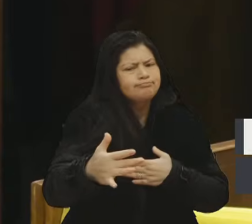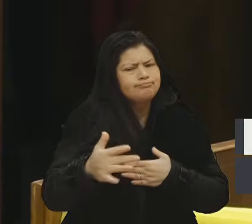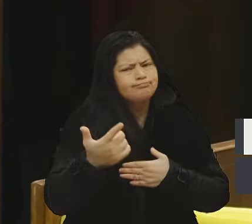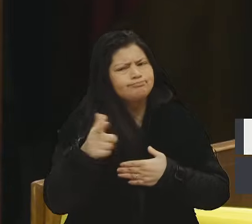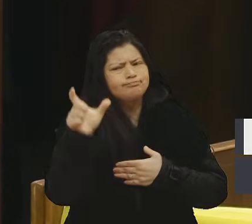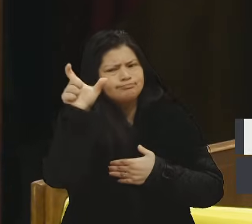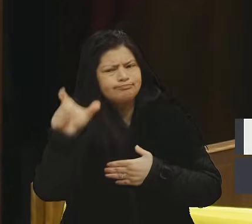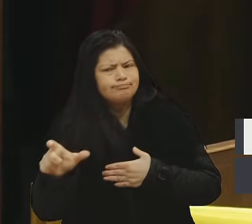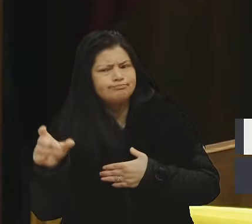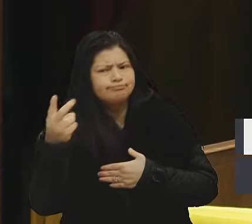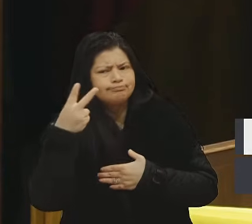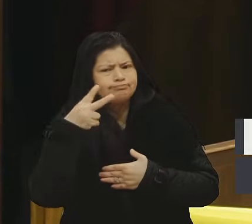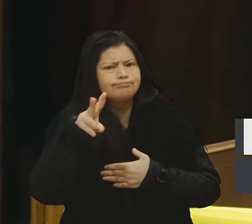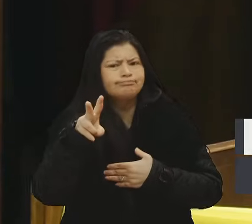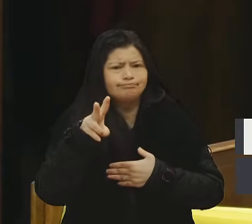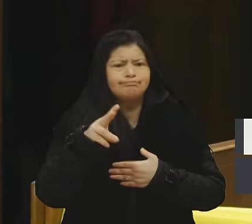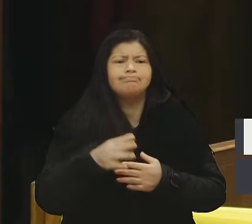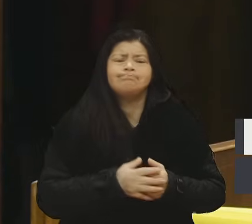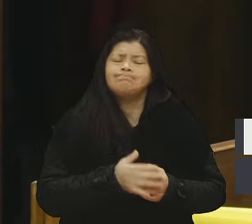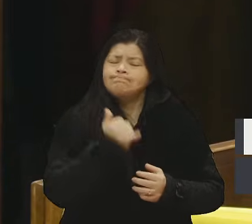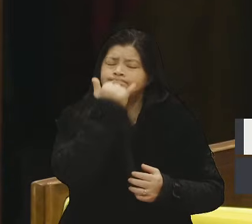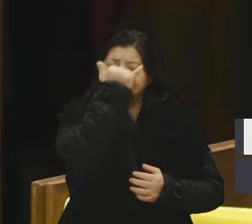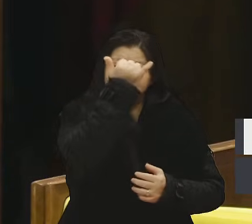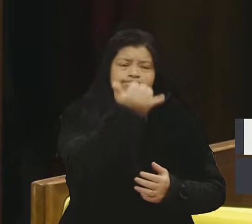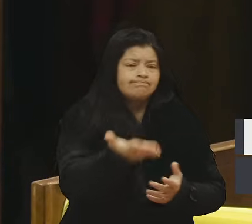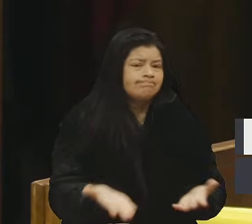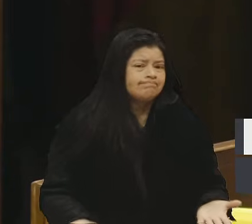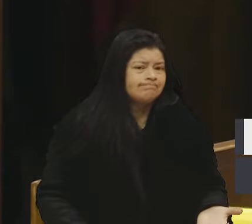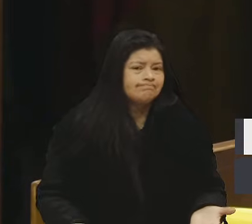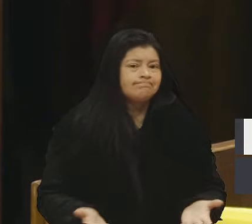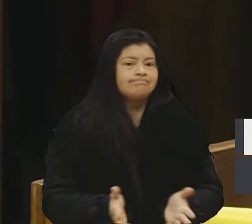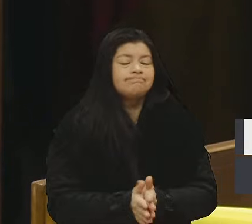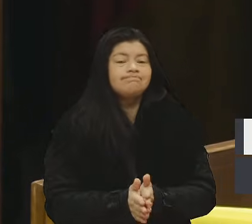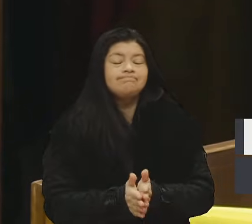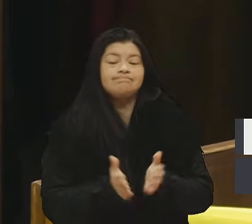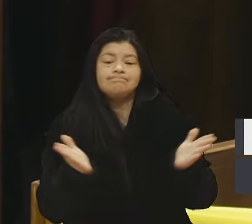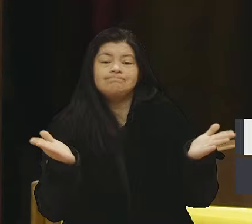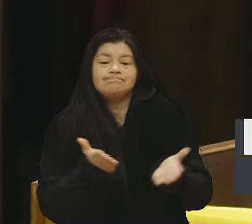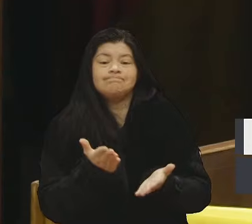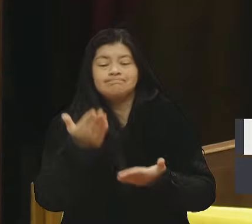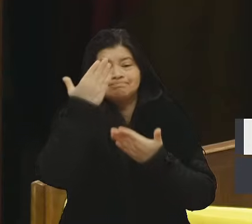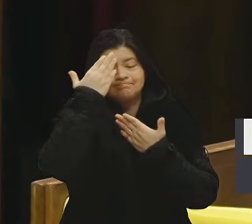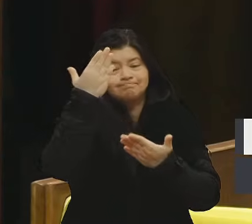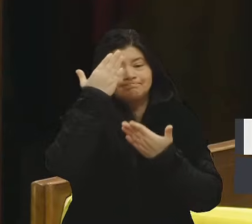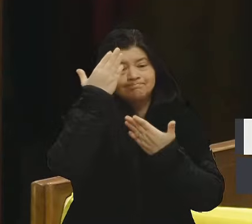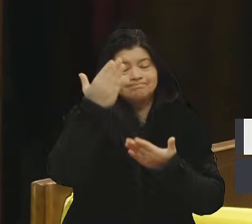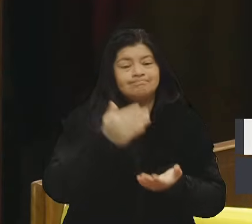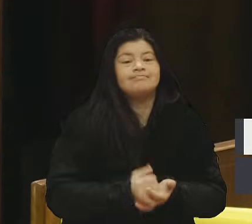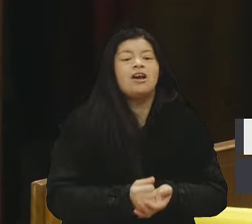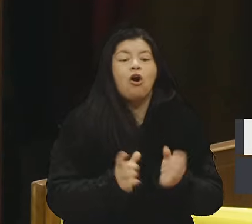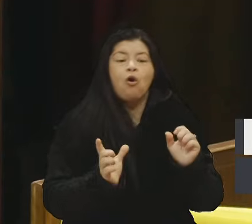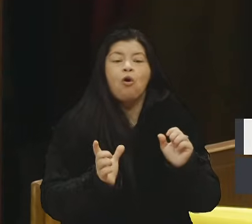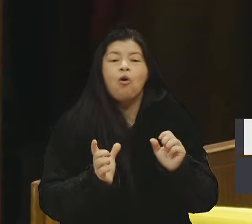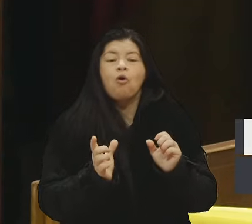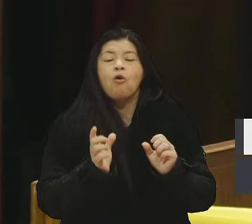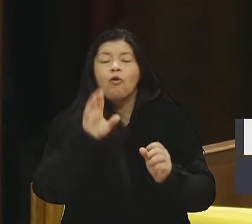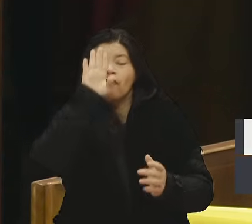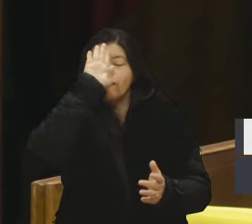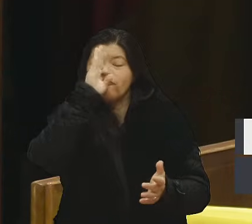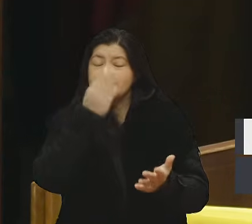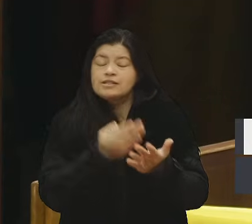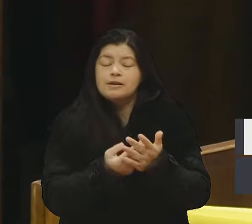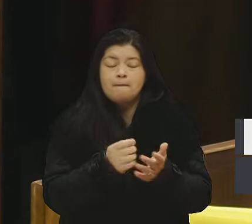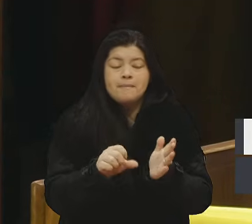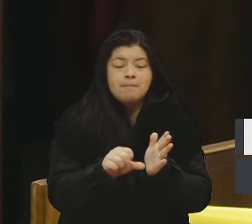é bem feito para eles. Agora, também agradeço muito pela confiança, porque é a primeira vez que eu